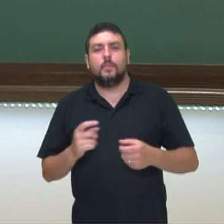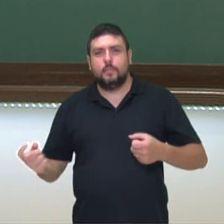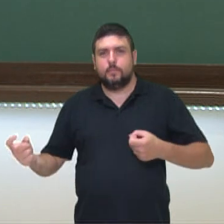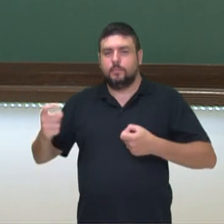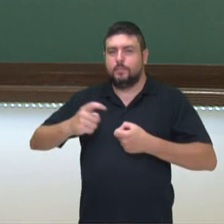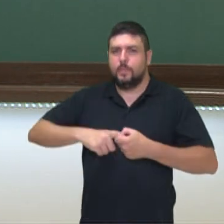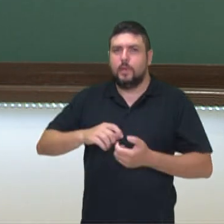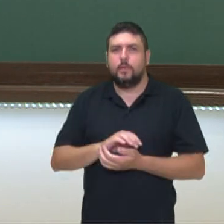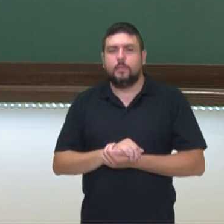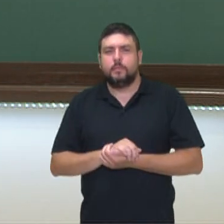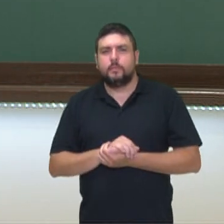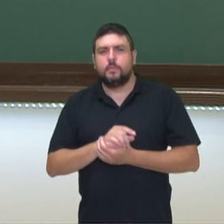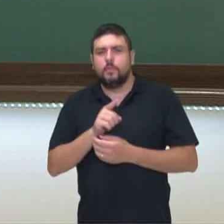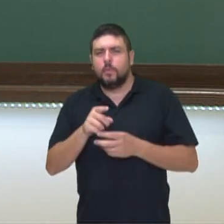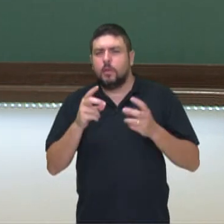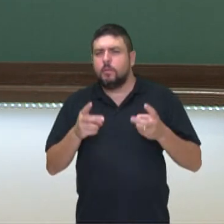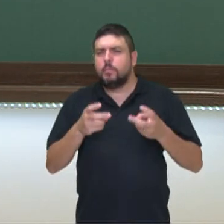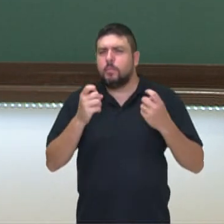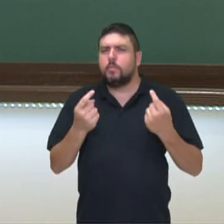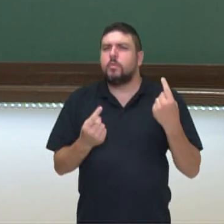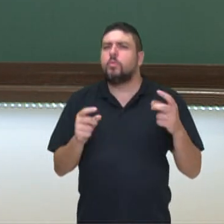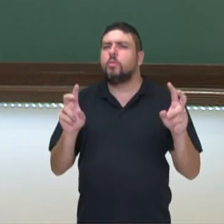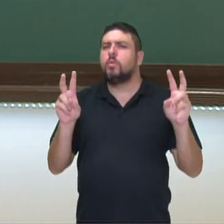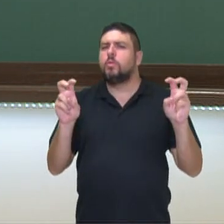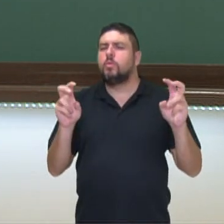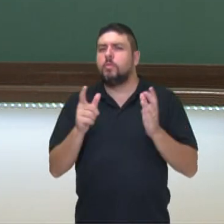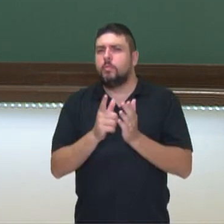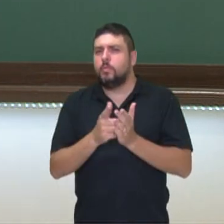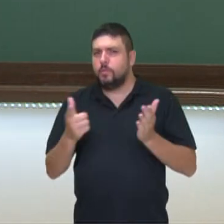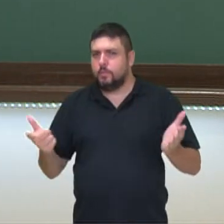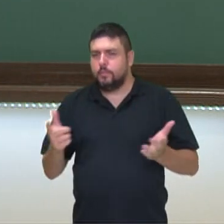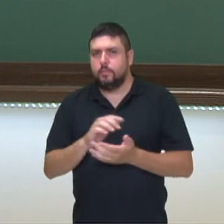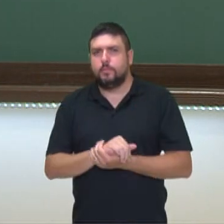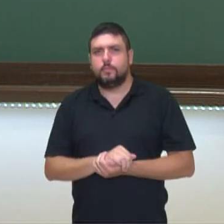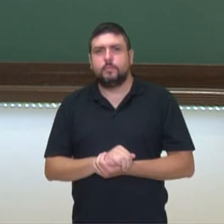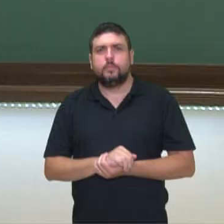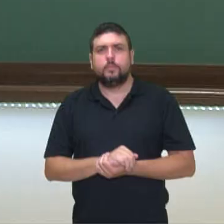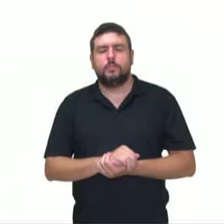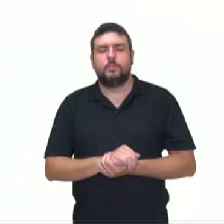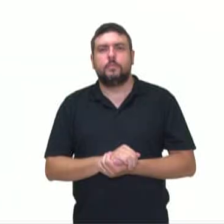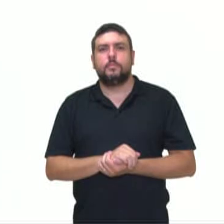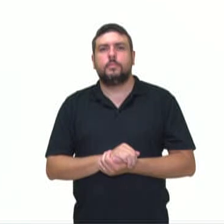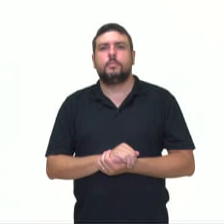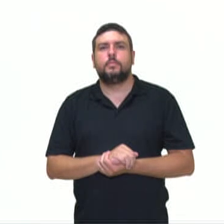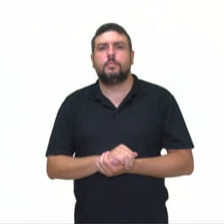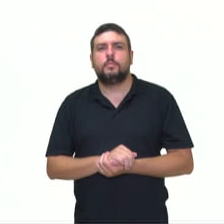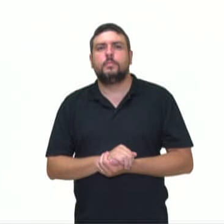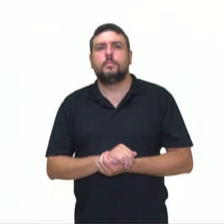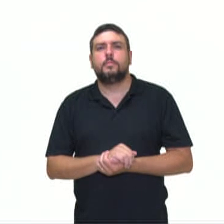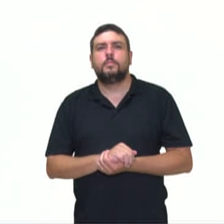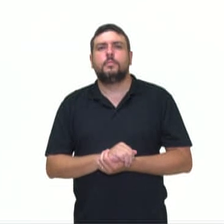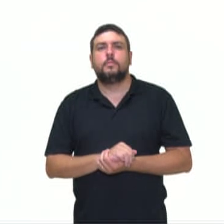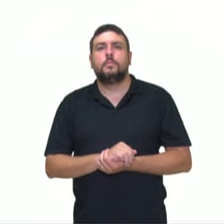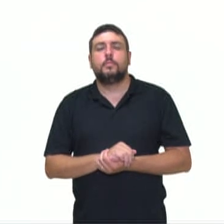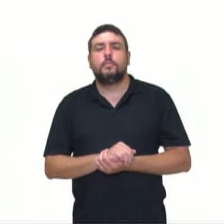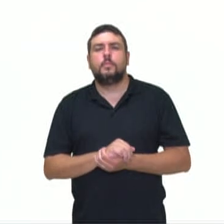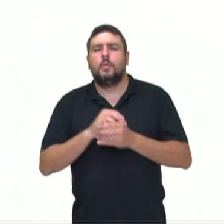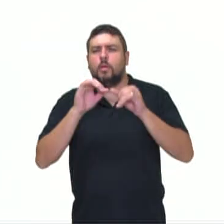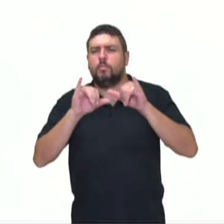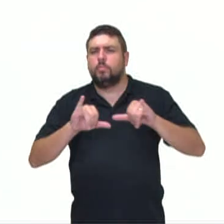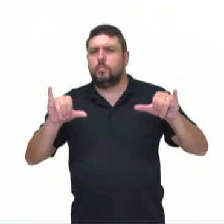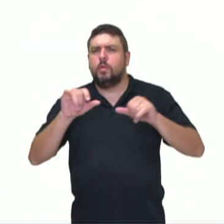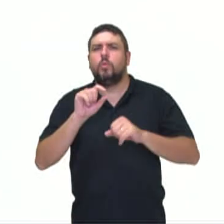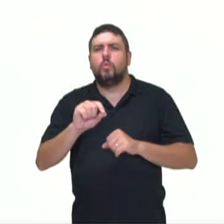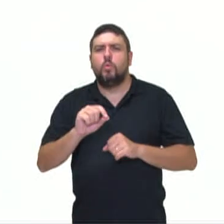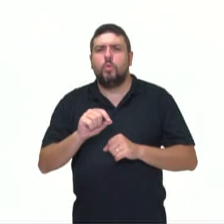Voltamos. Conseguiu identificar qual é o tema dessa notícia? Confira. A notícia informa que a obra O Carteiro e o